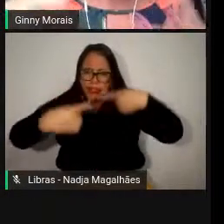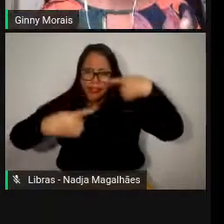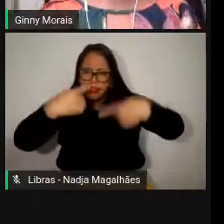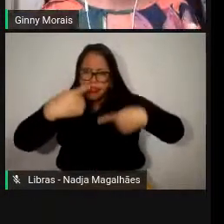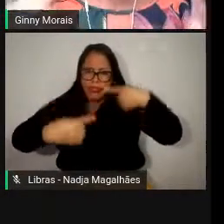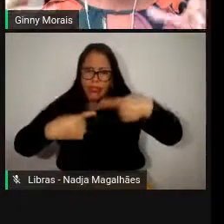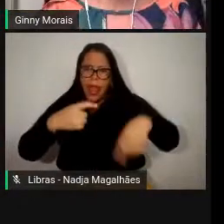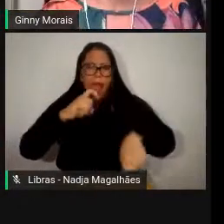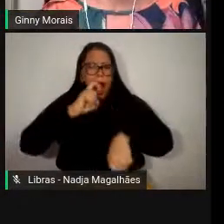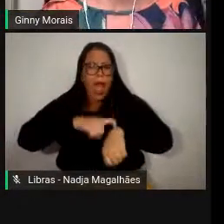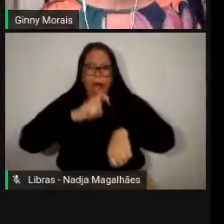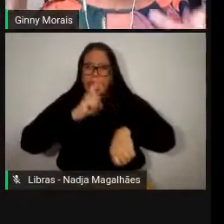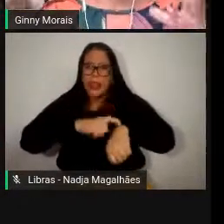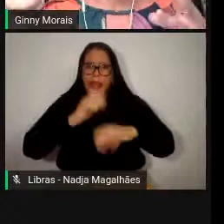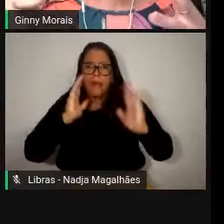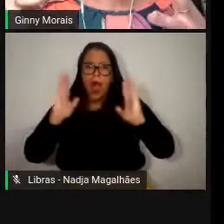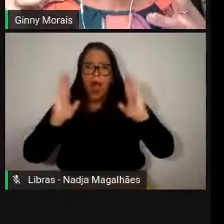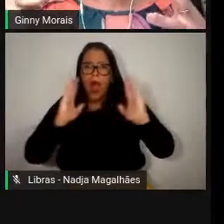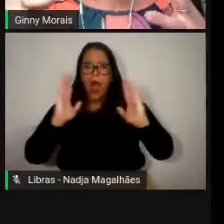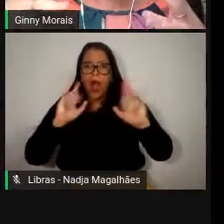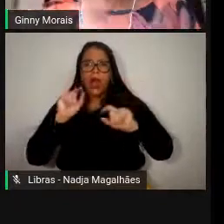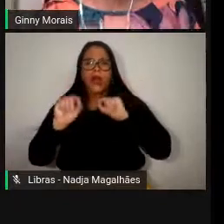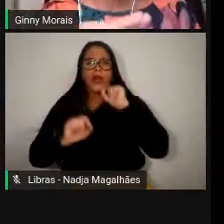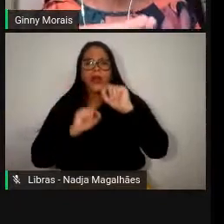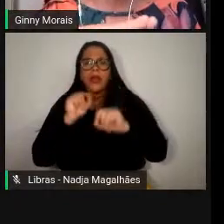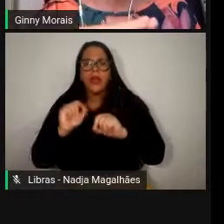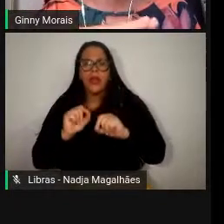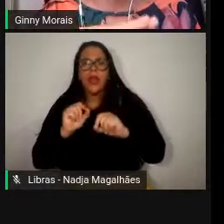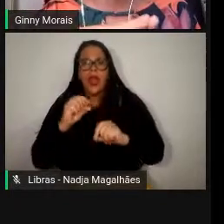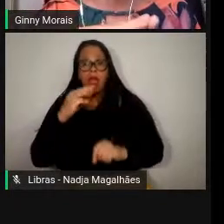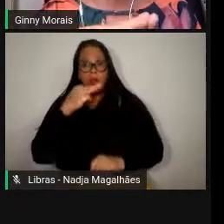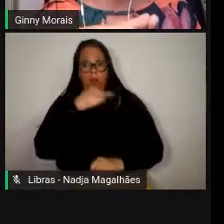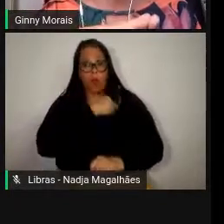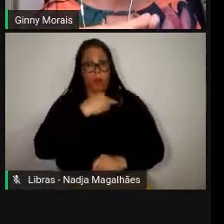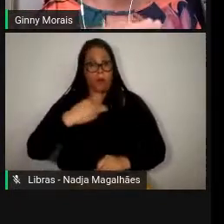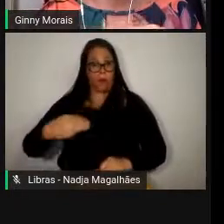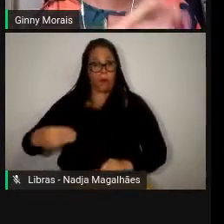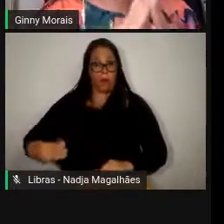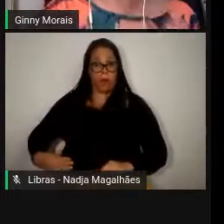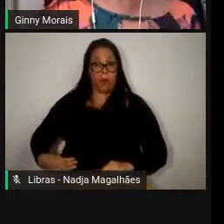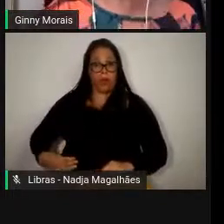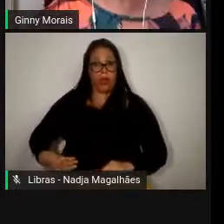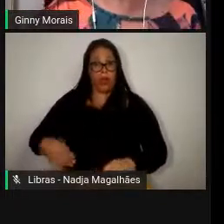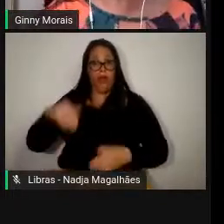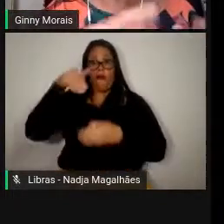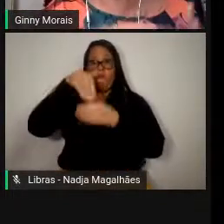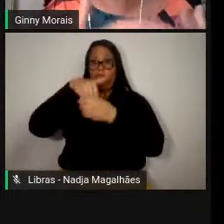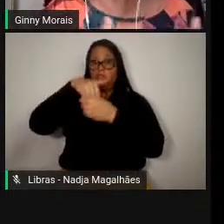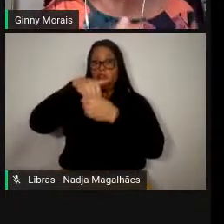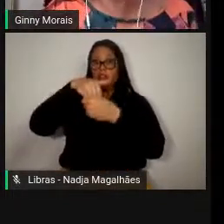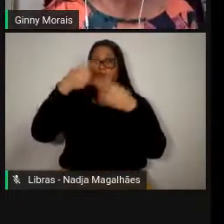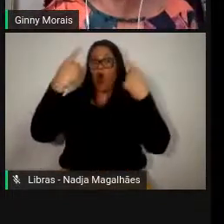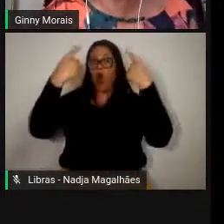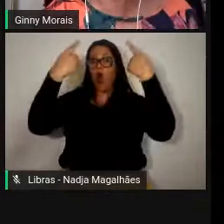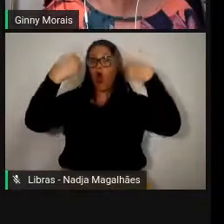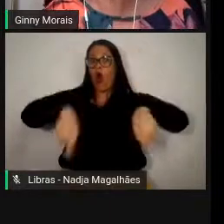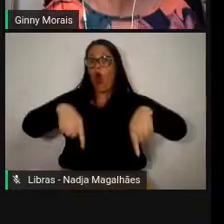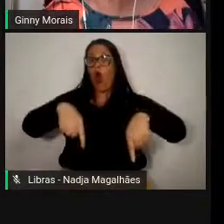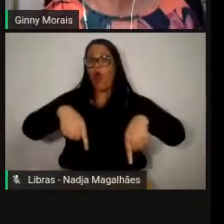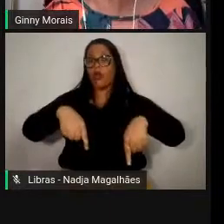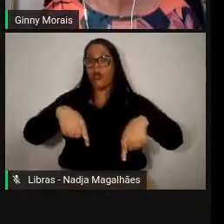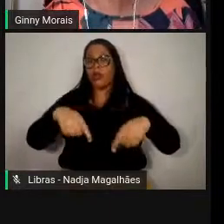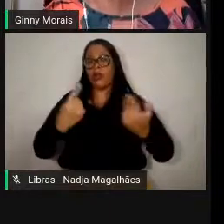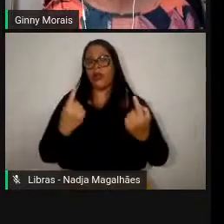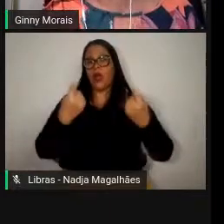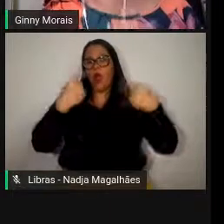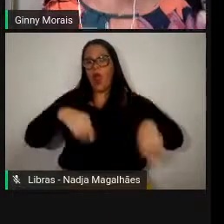é a hora exata em que um ministro do governo votou contra o governo, ele votou a favor da moção